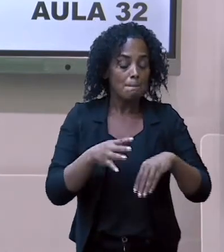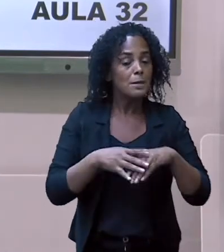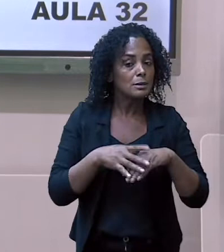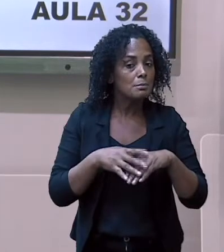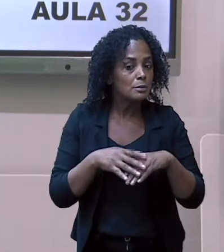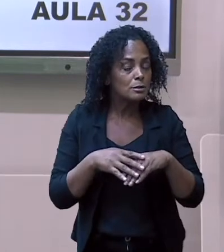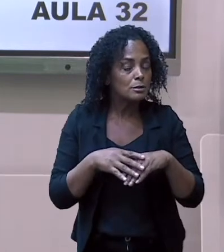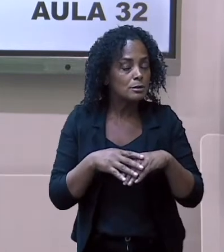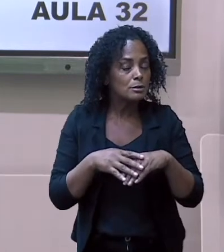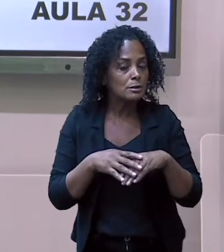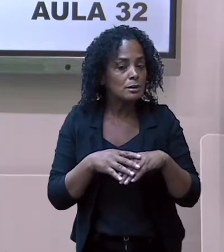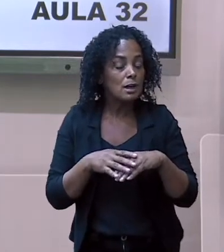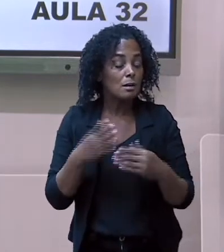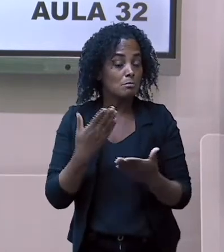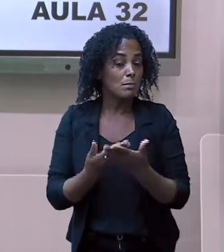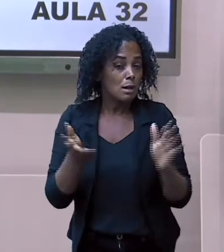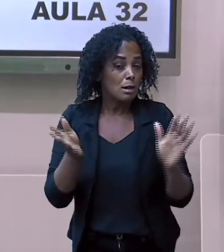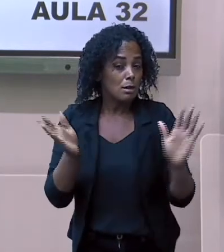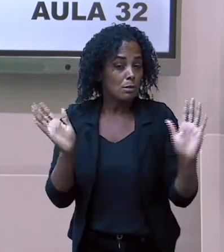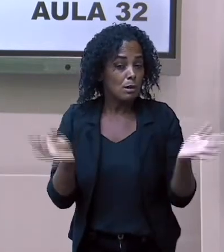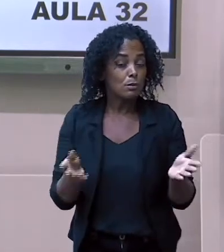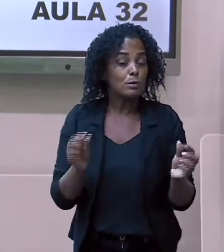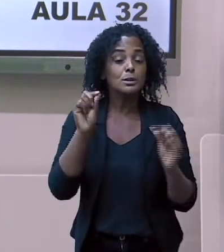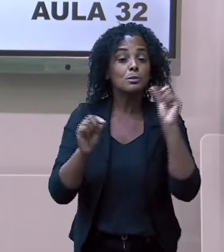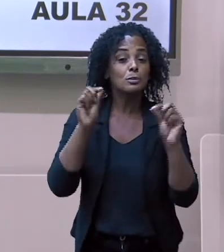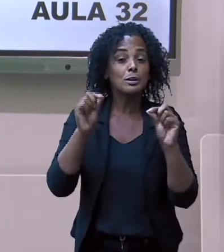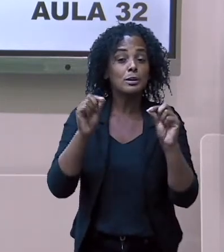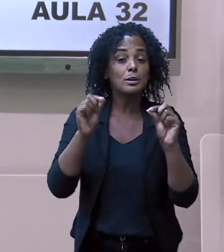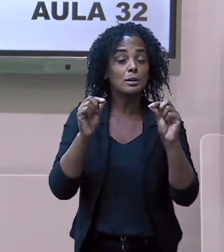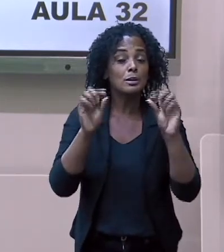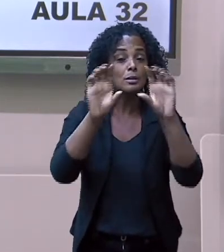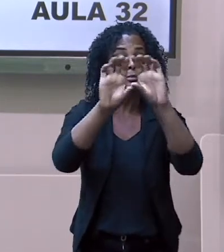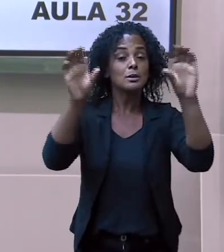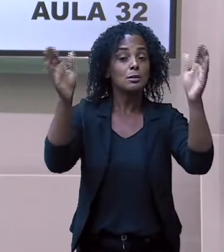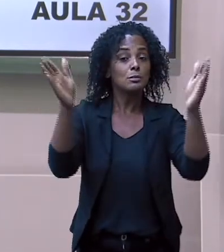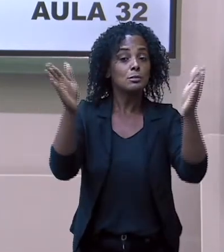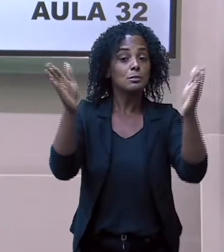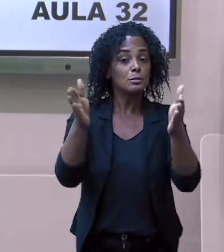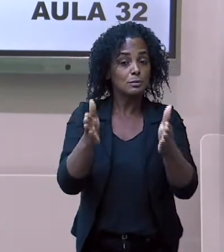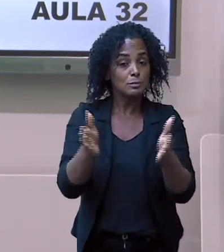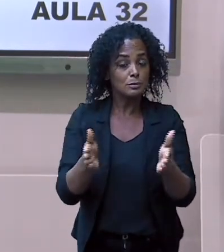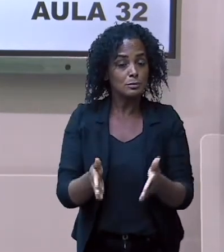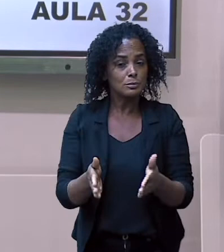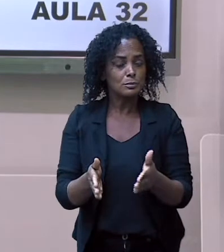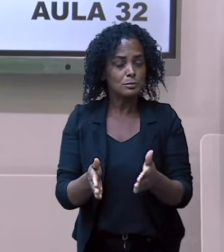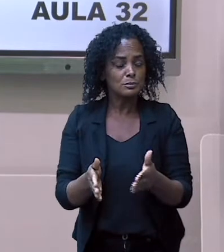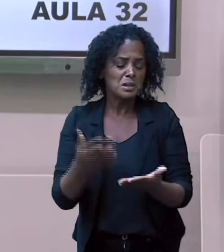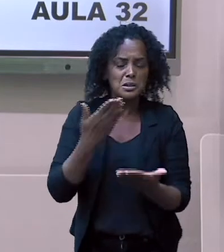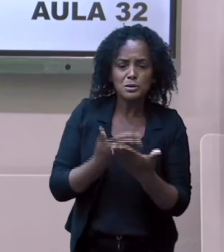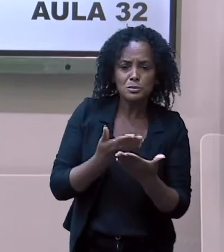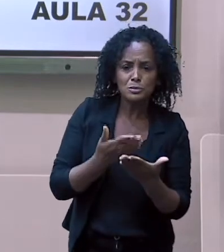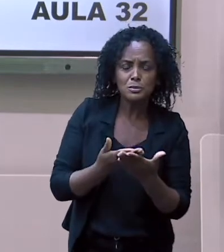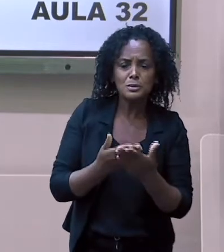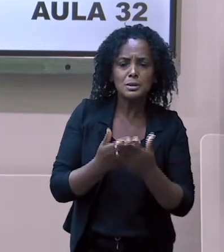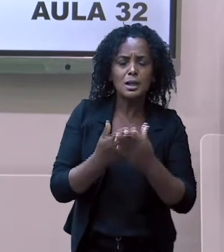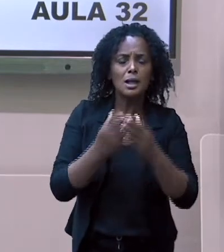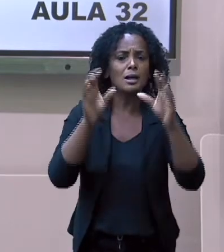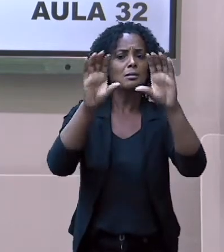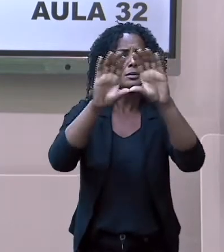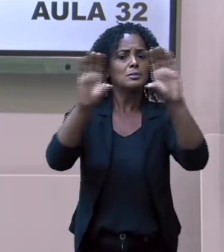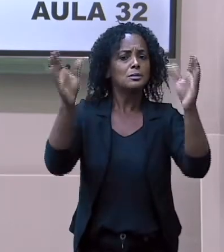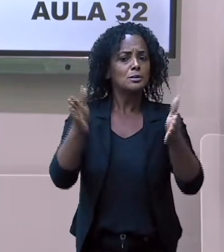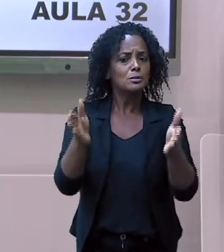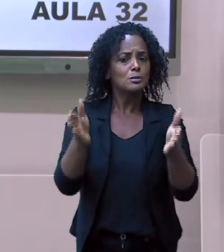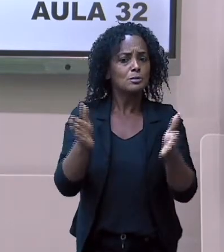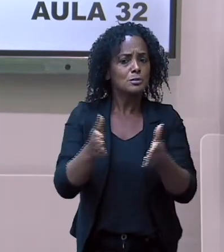matemática, e hoje a nossa aula será sobre as expressões numéricas. Trabalhar as expressões numéricas na matemática